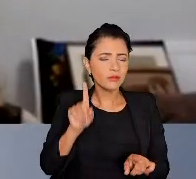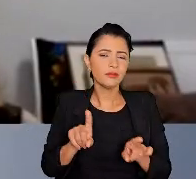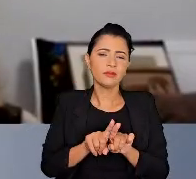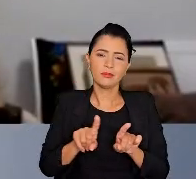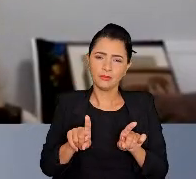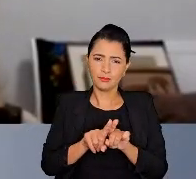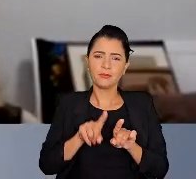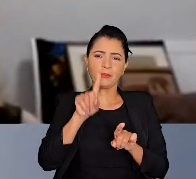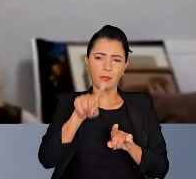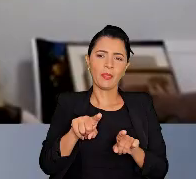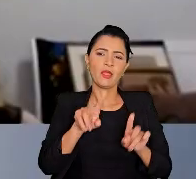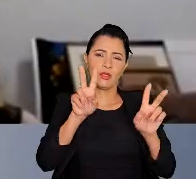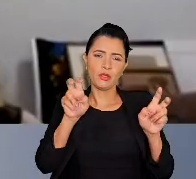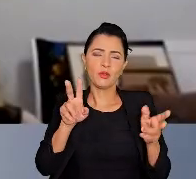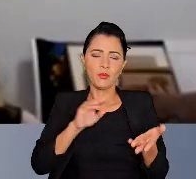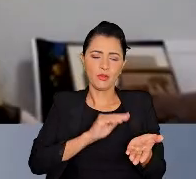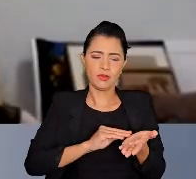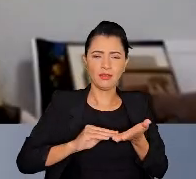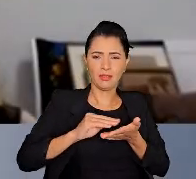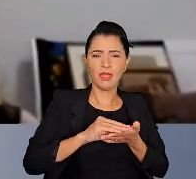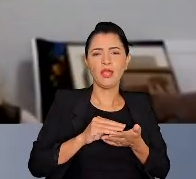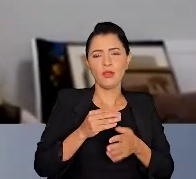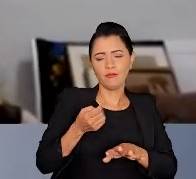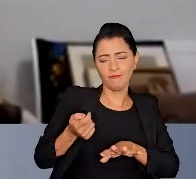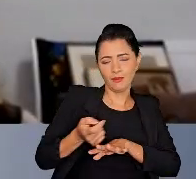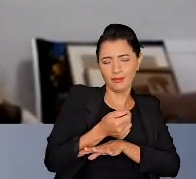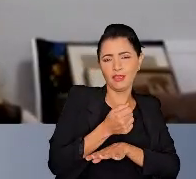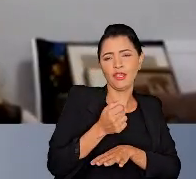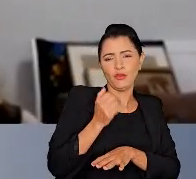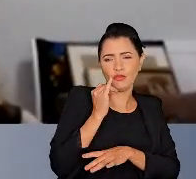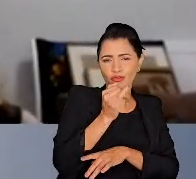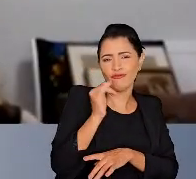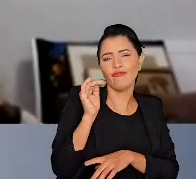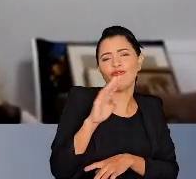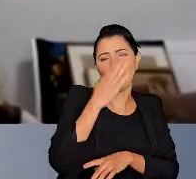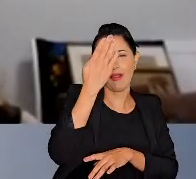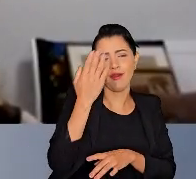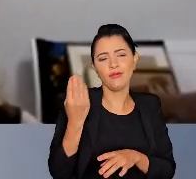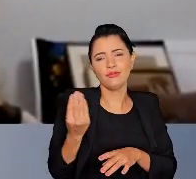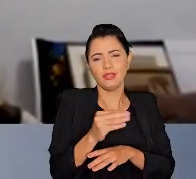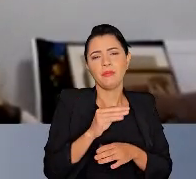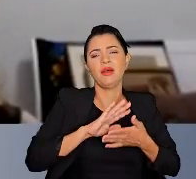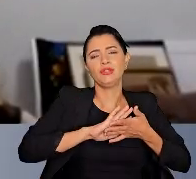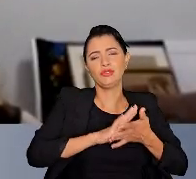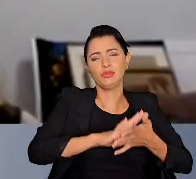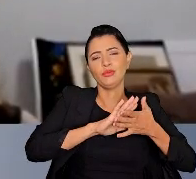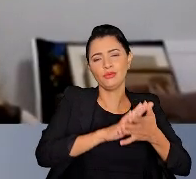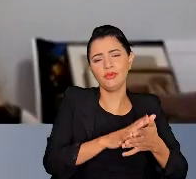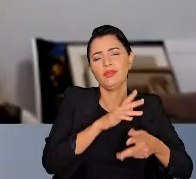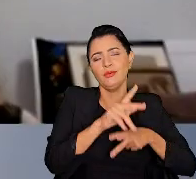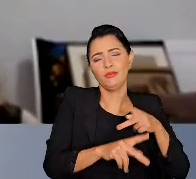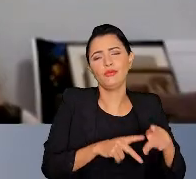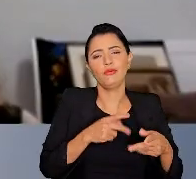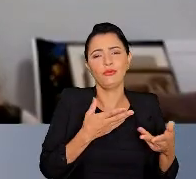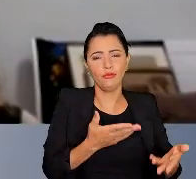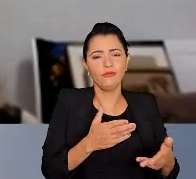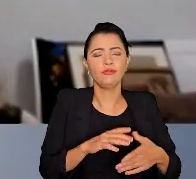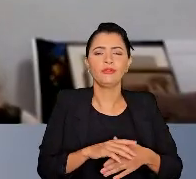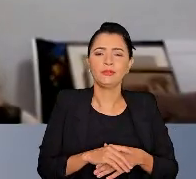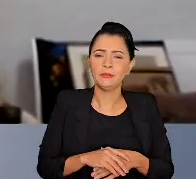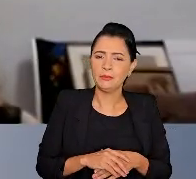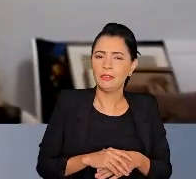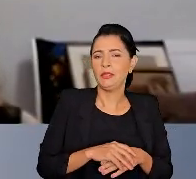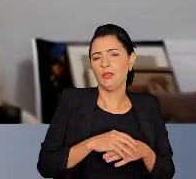aos ciganos, né, as notícias falsas que são plantadas para destruir todo um povo, toda